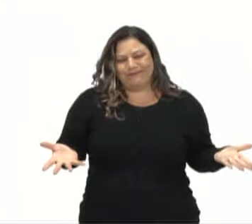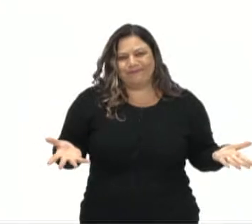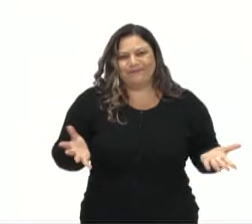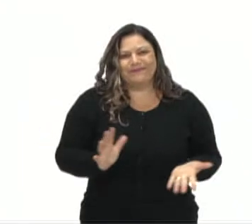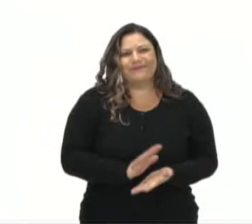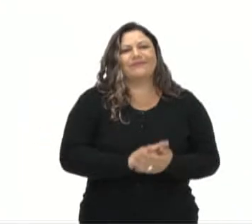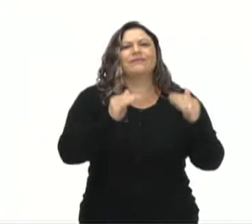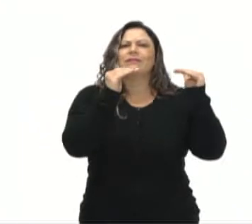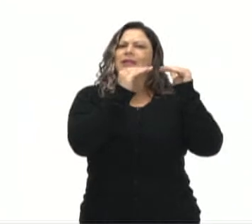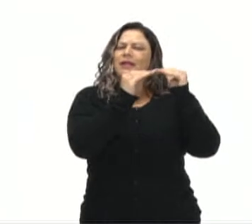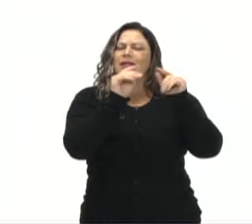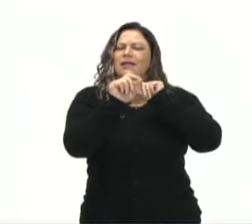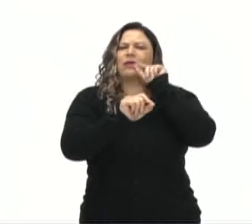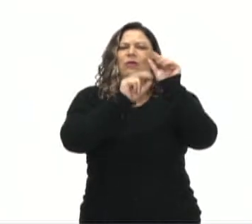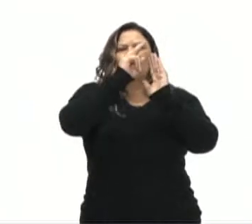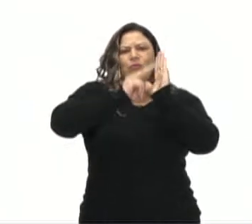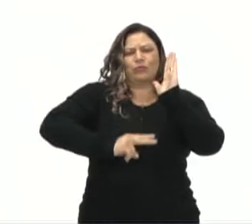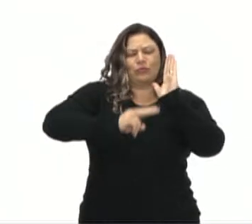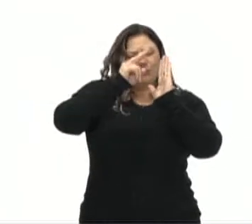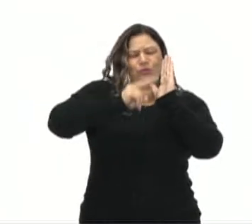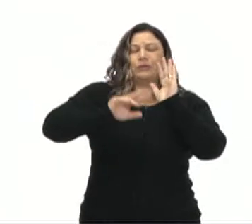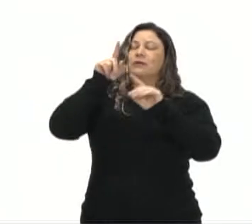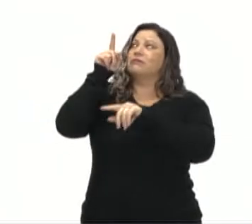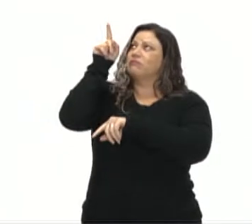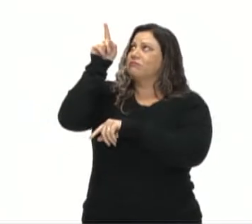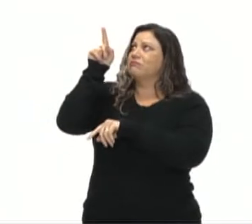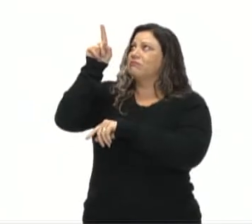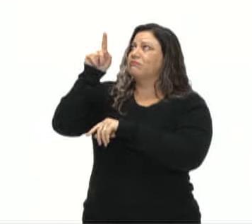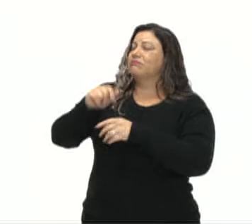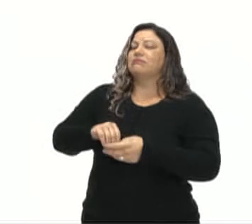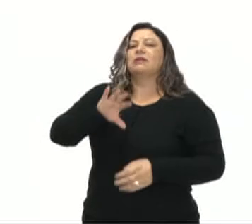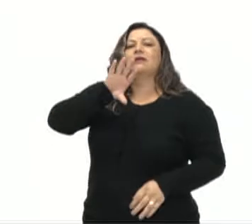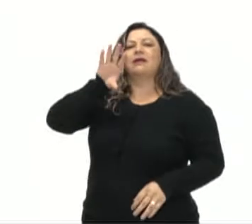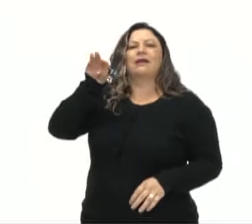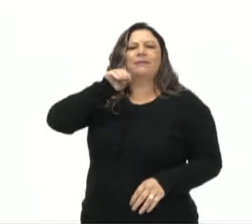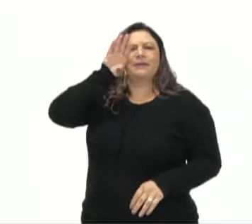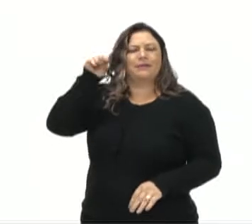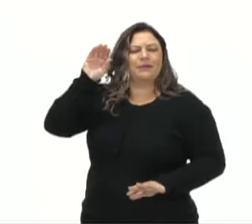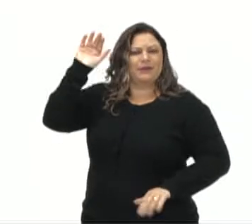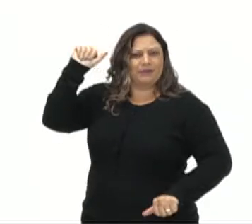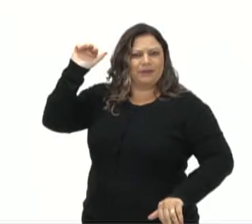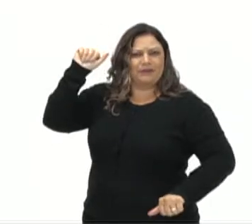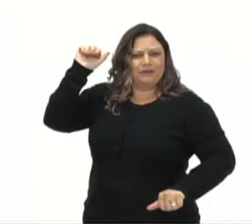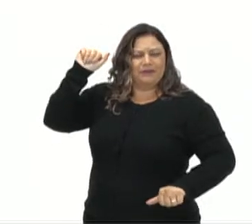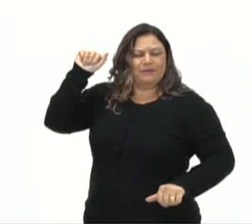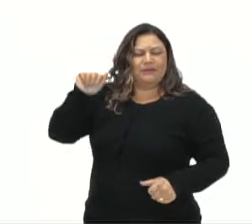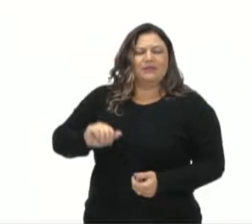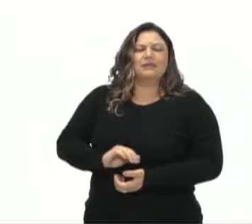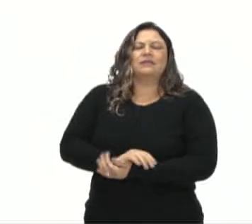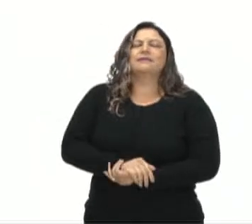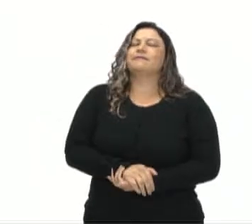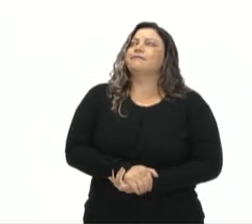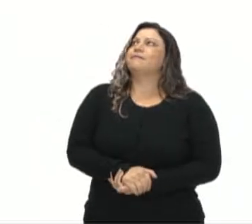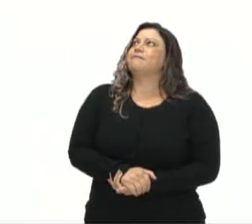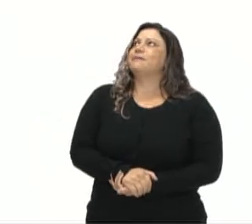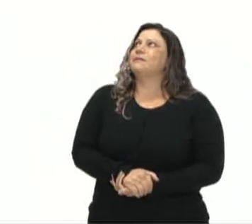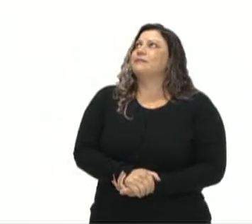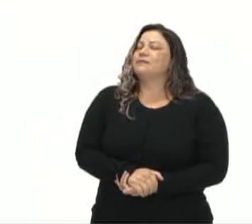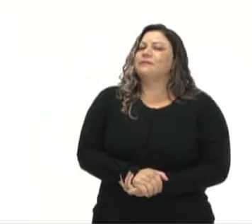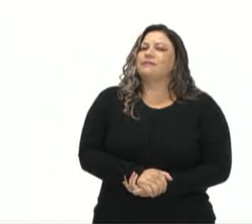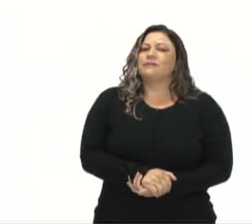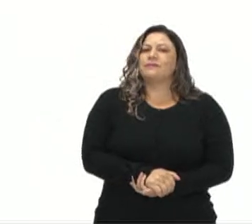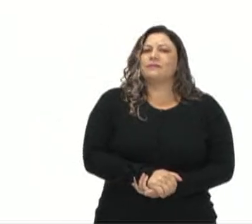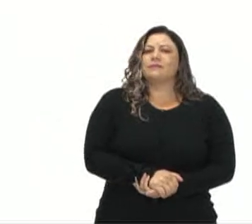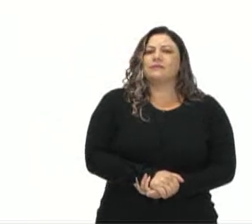De acordo com o que leímos, o término hada está acompanhado do artículo masculino para evitar a